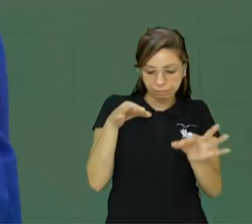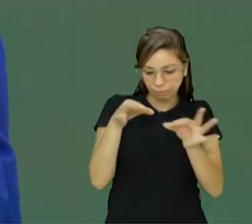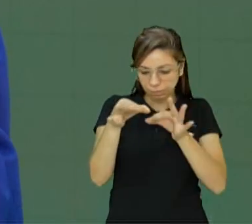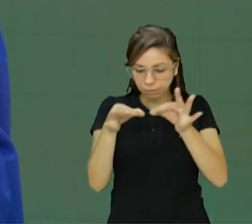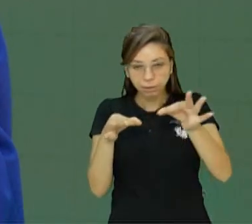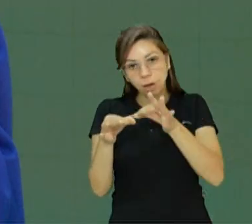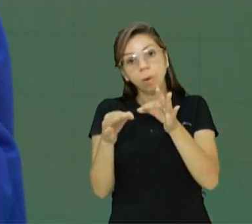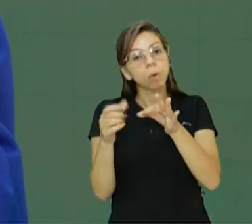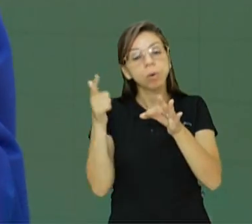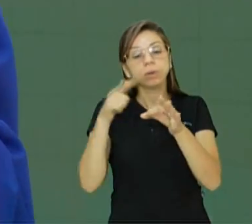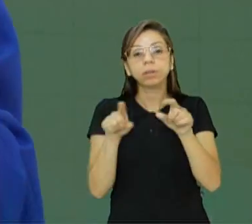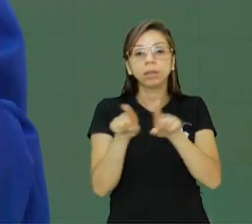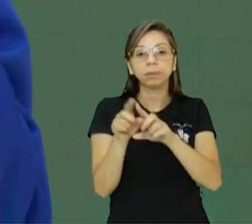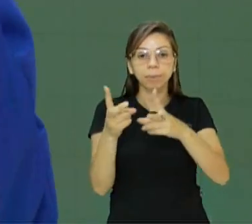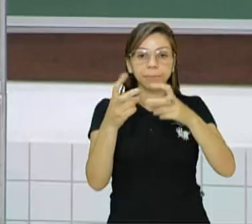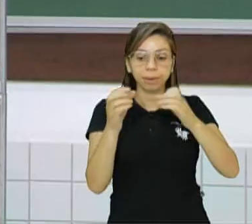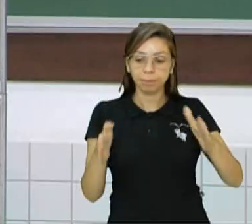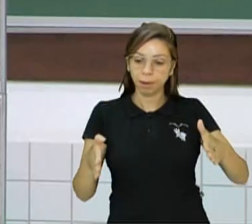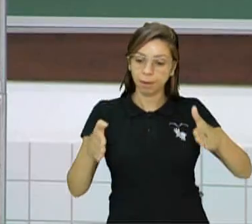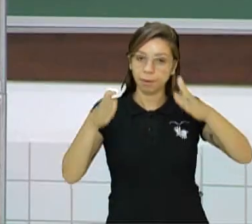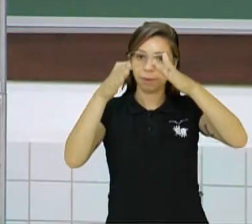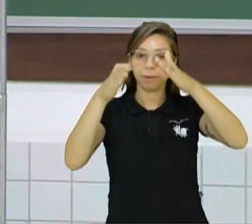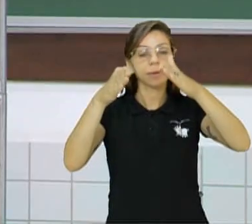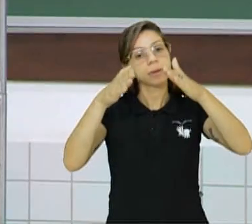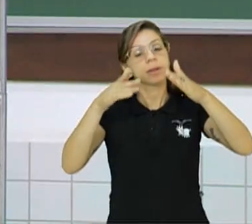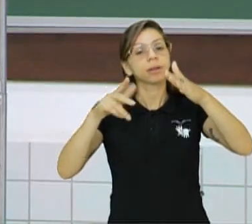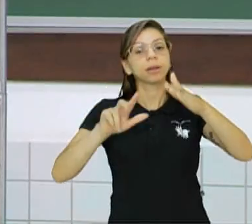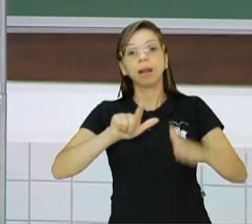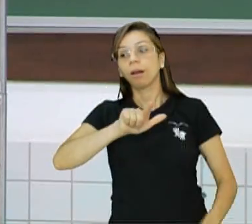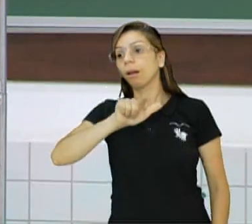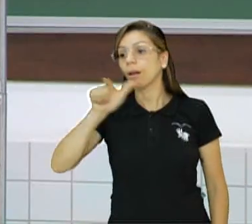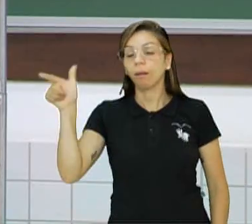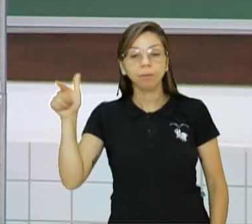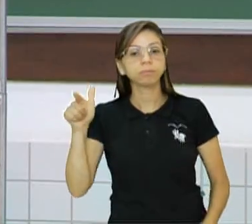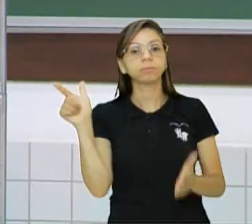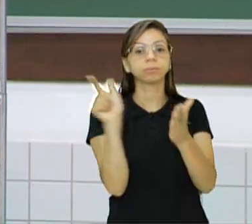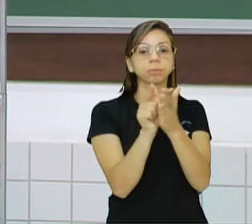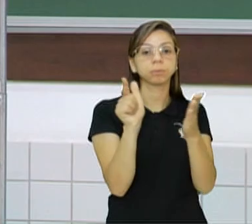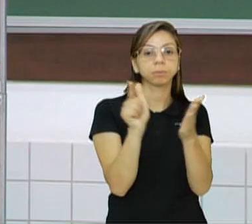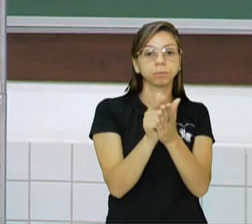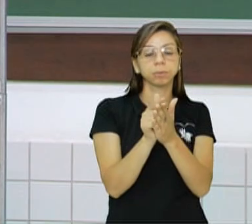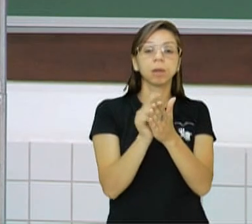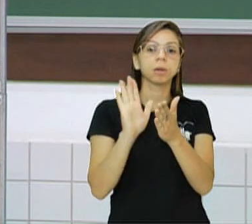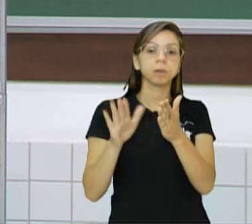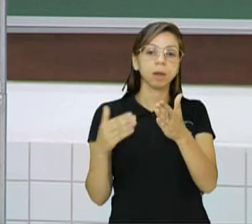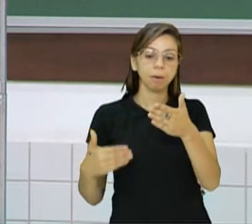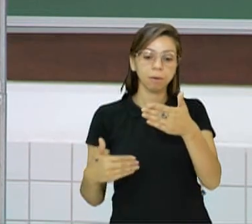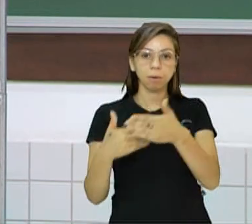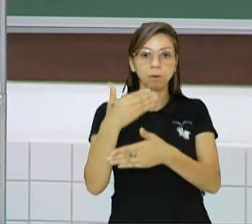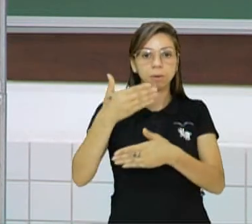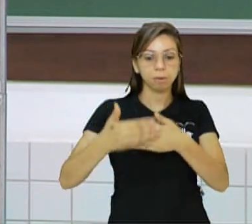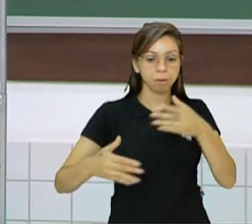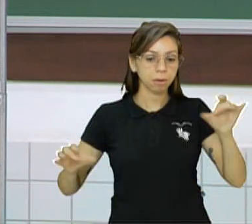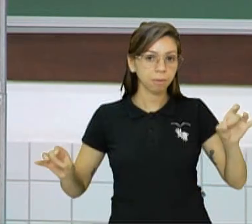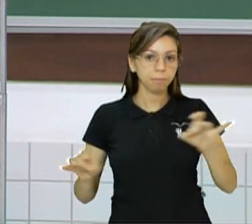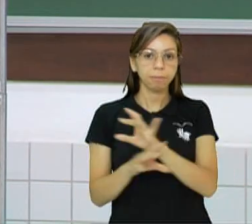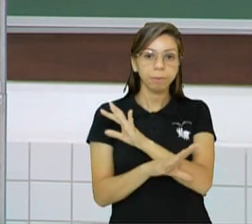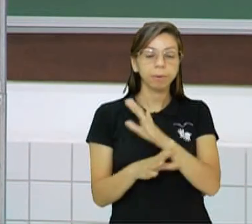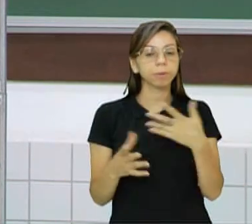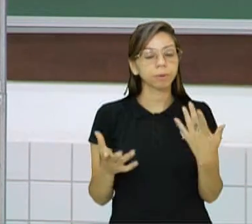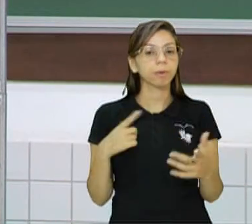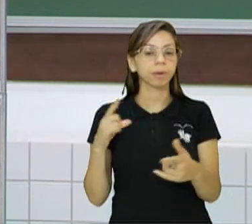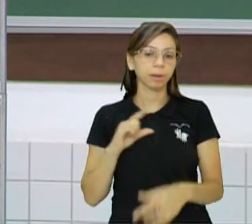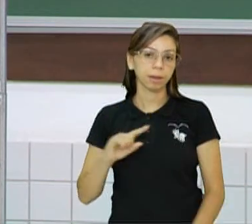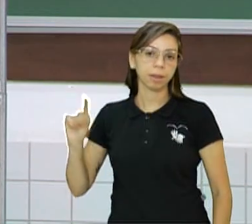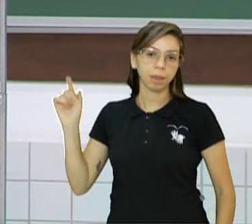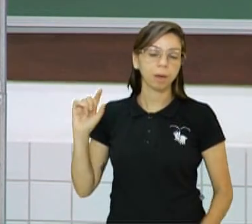as faces, tá? Coisa que lá no desenho que já vem planificado, ele já está montado. Aqui nós estamos